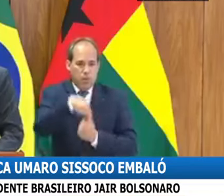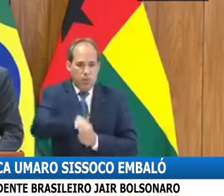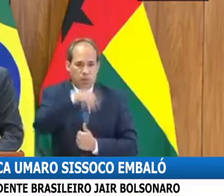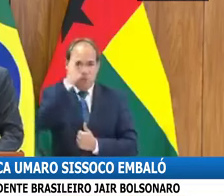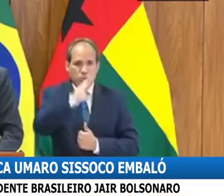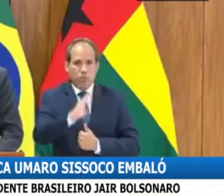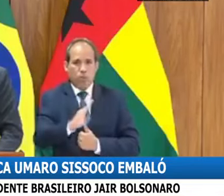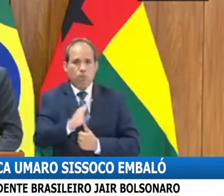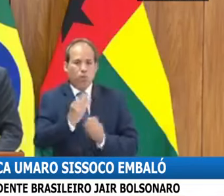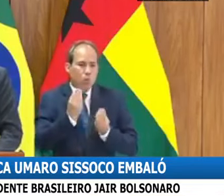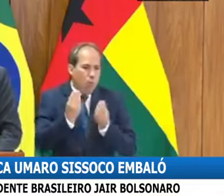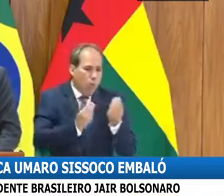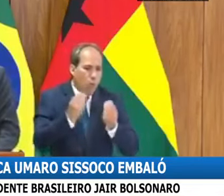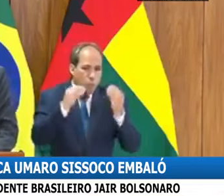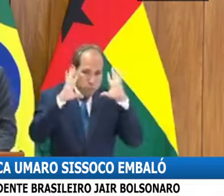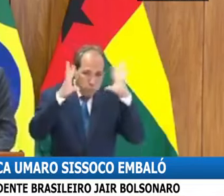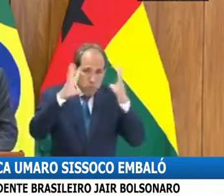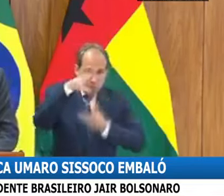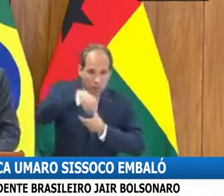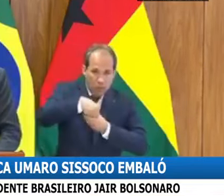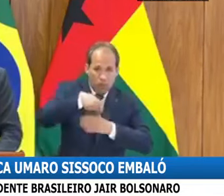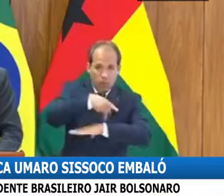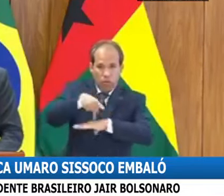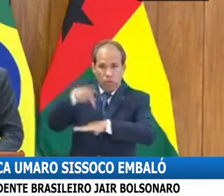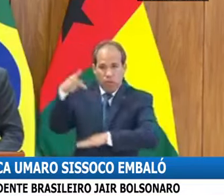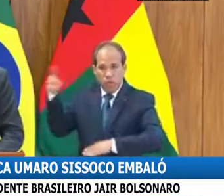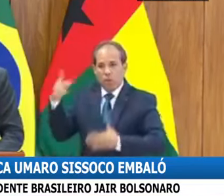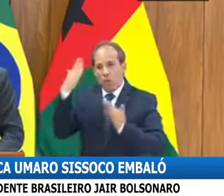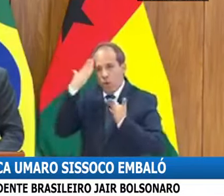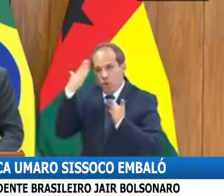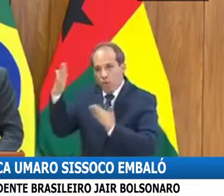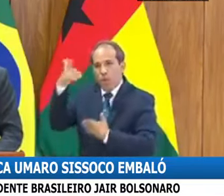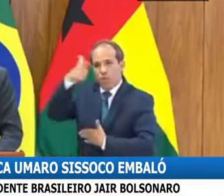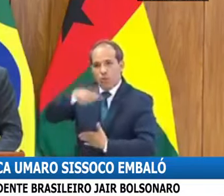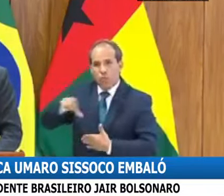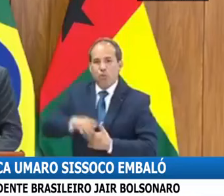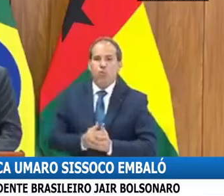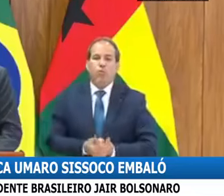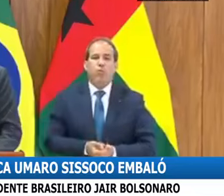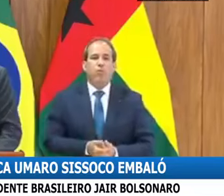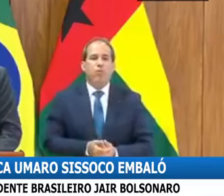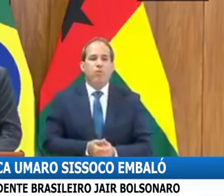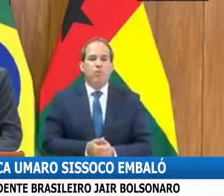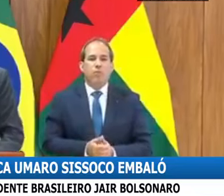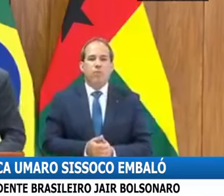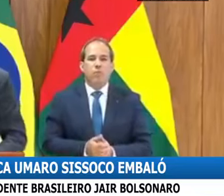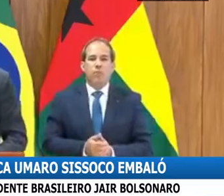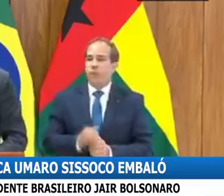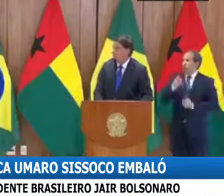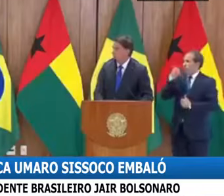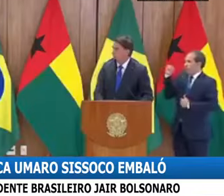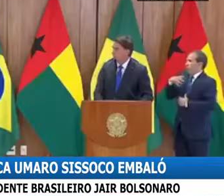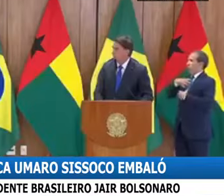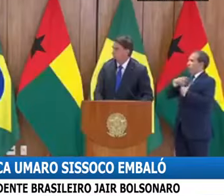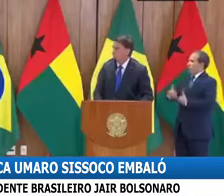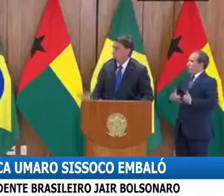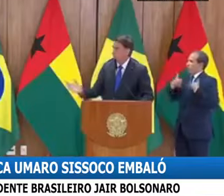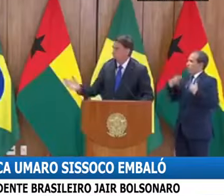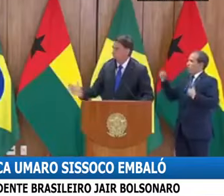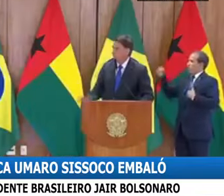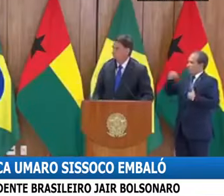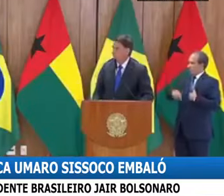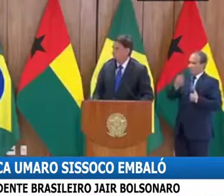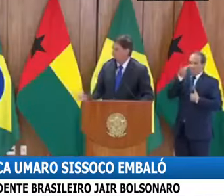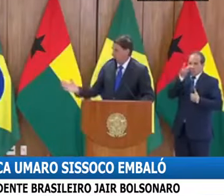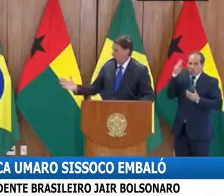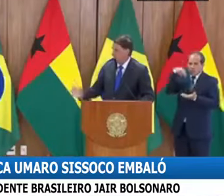soluções para o seu país eu agradeço mais uma vez Bom dia que estou muito honrado com a sua presença aqui